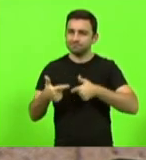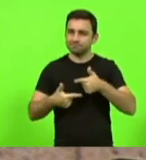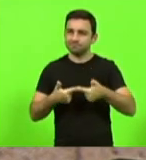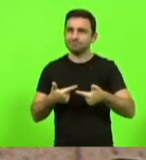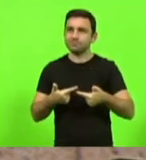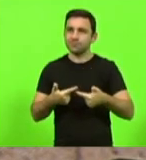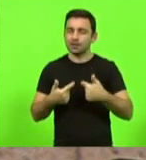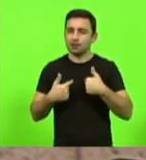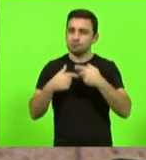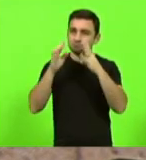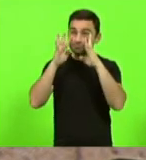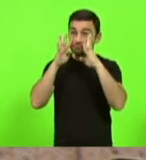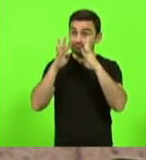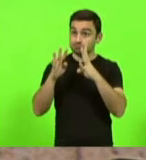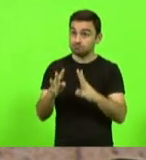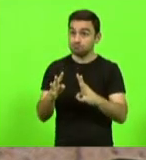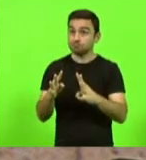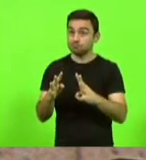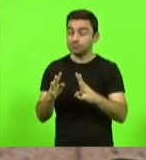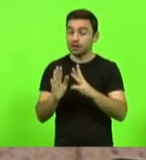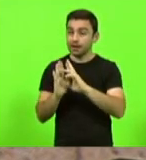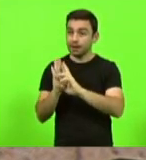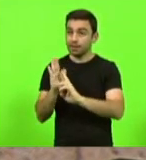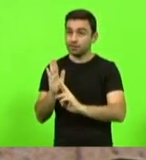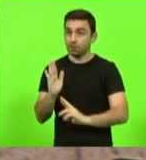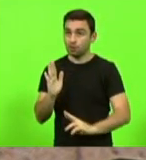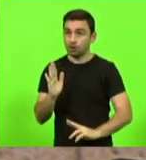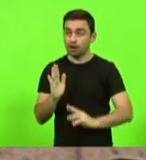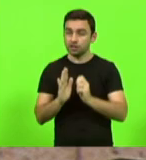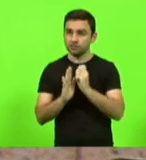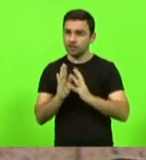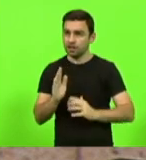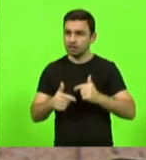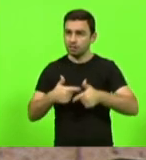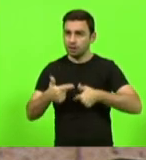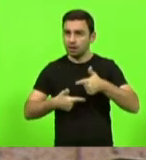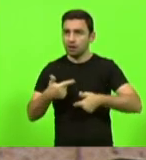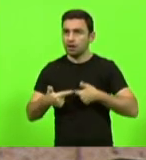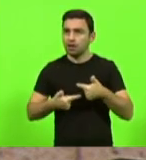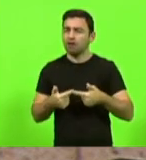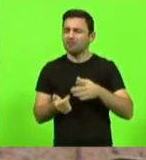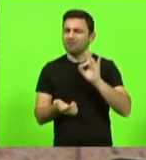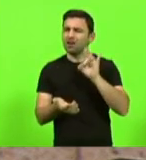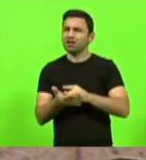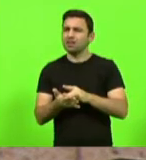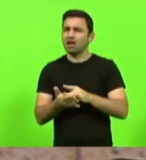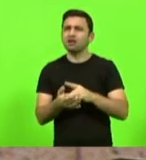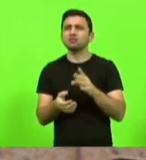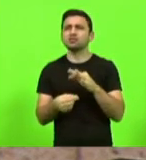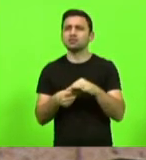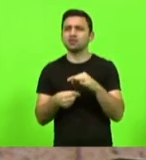Estava ouvindo aqui esse relatório de atividades e é realmente uma entidade que contribui